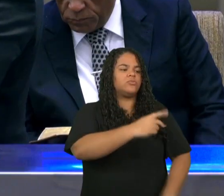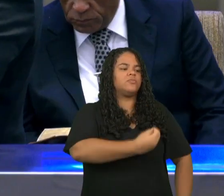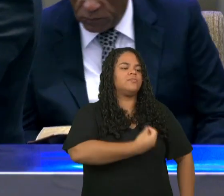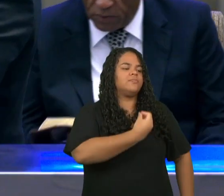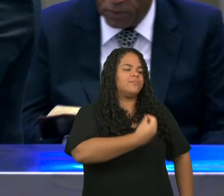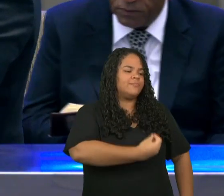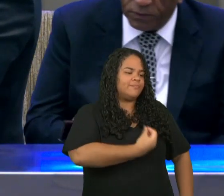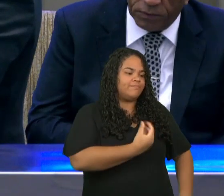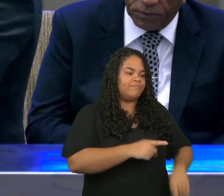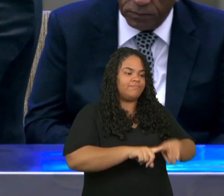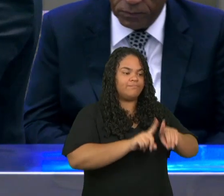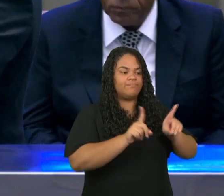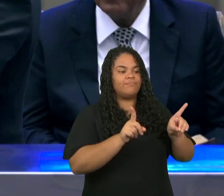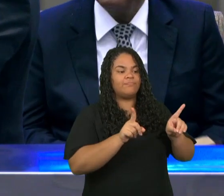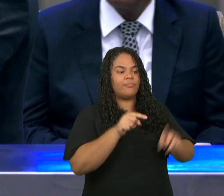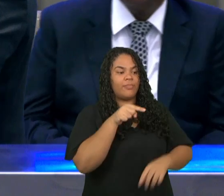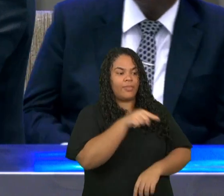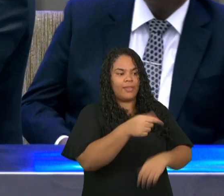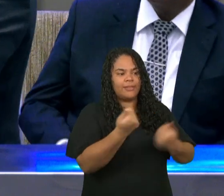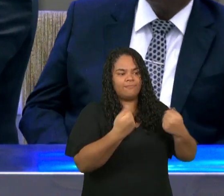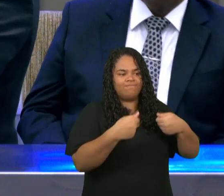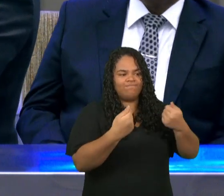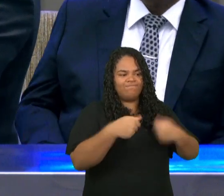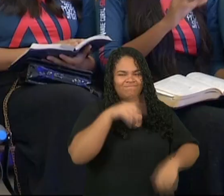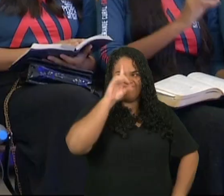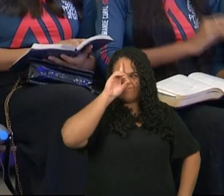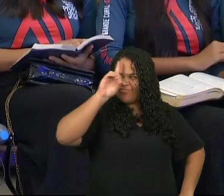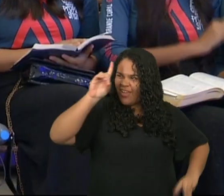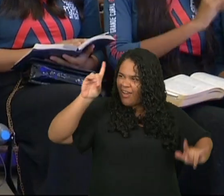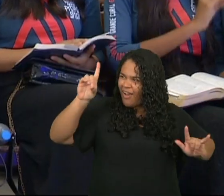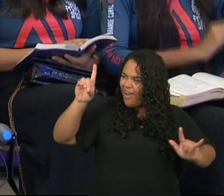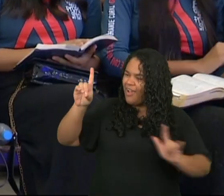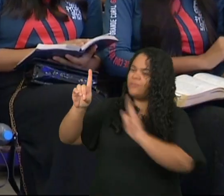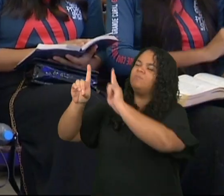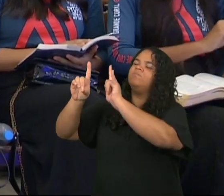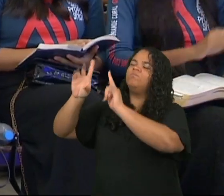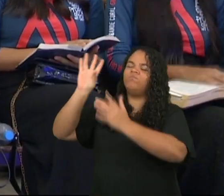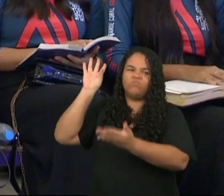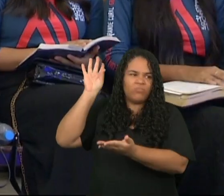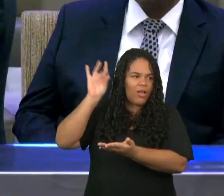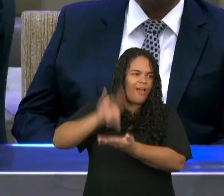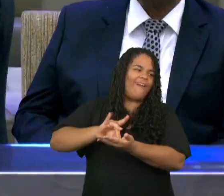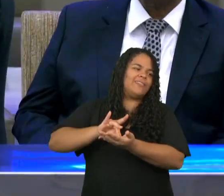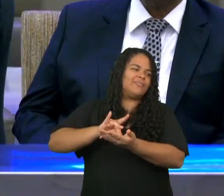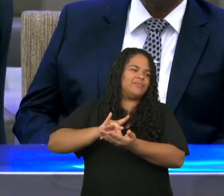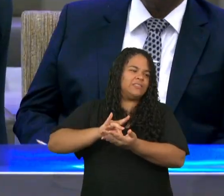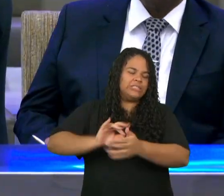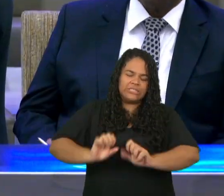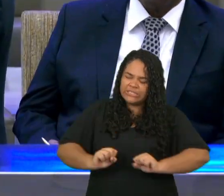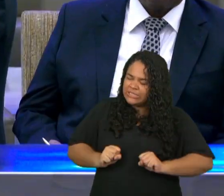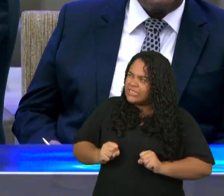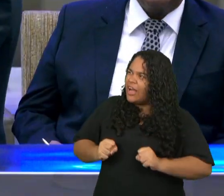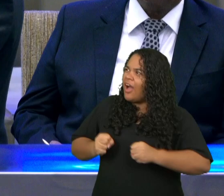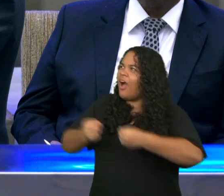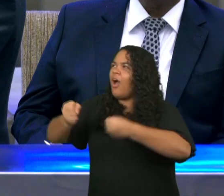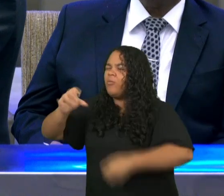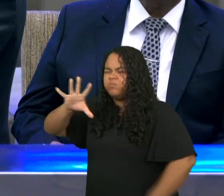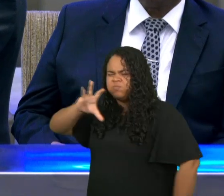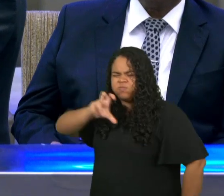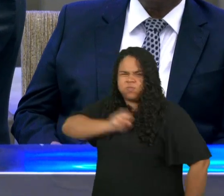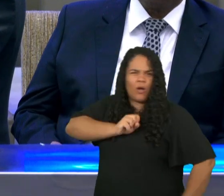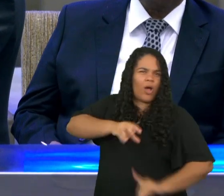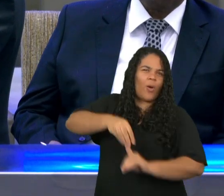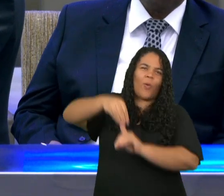exige que você ame a Deus de todo o teu coração.